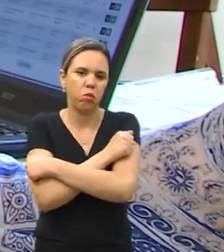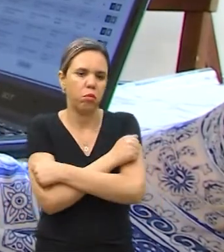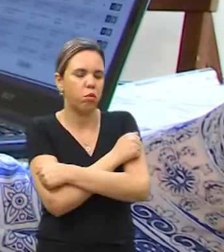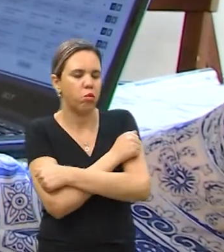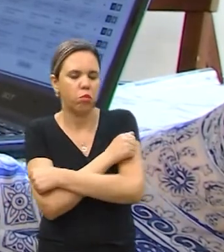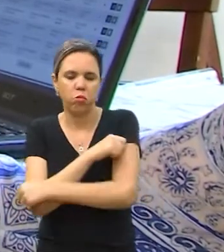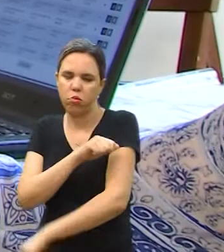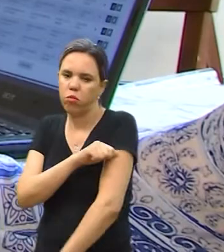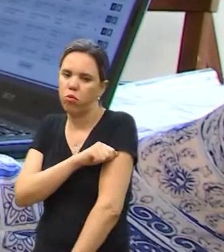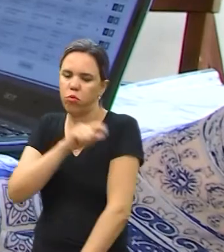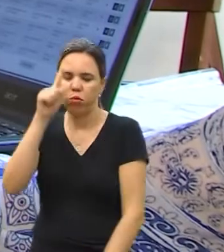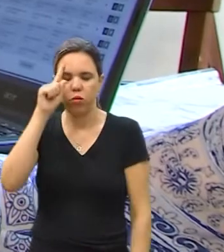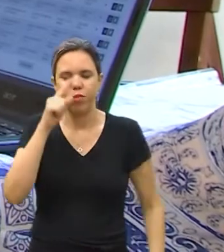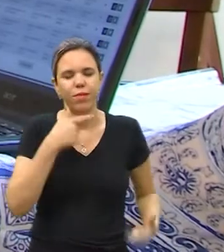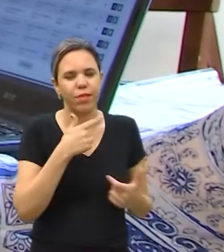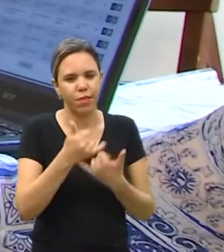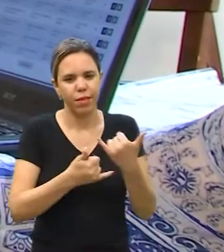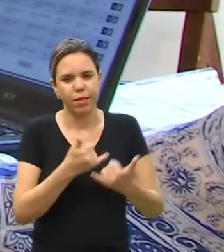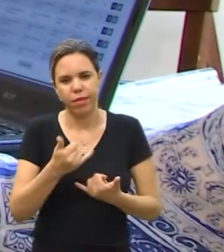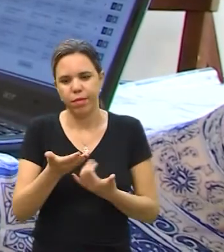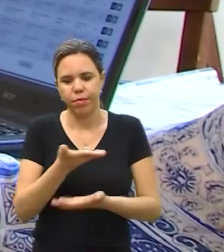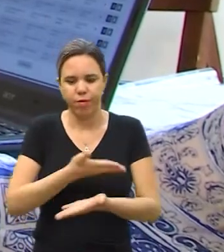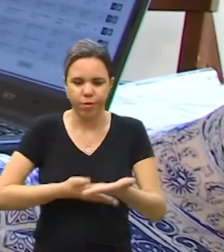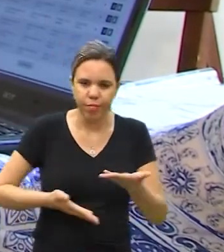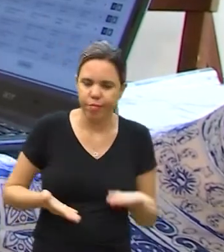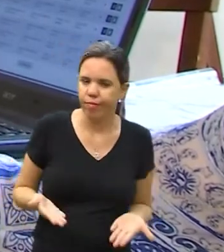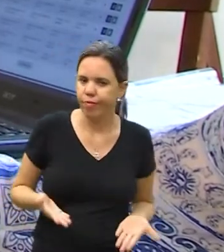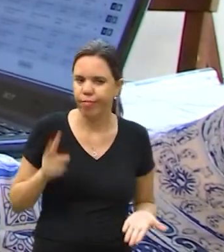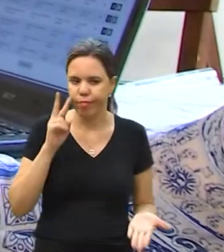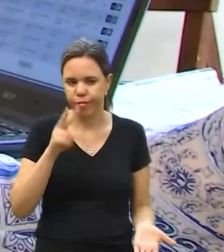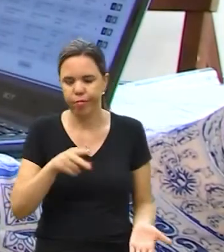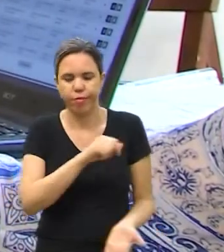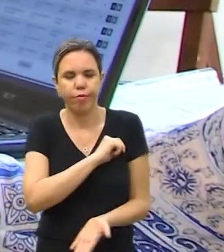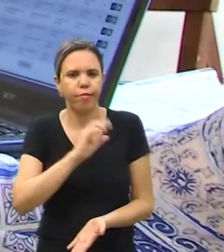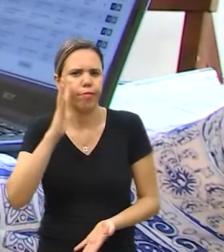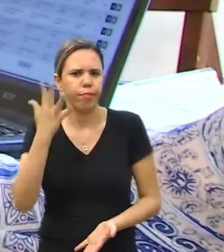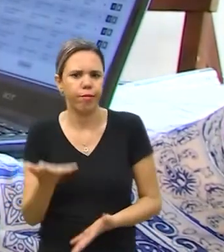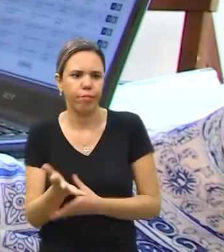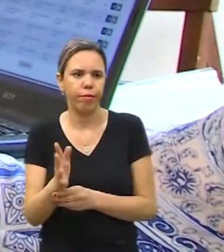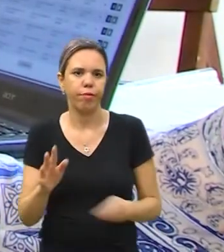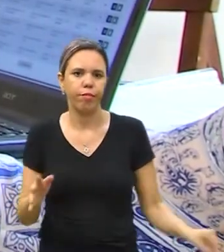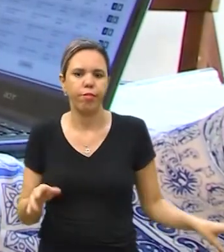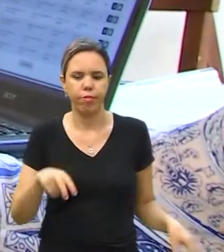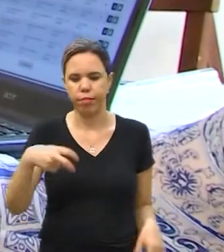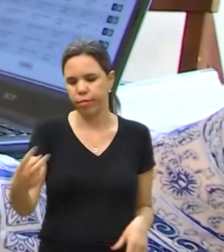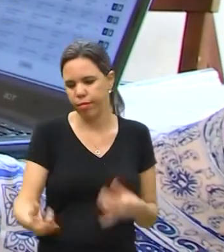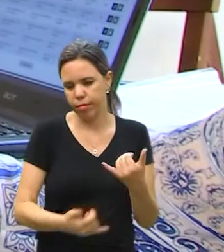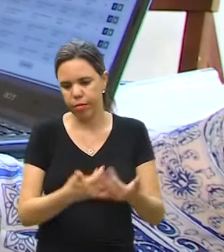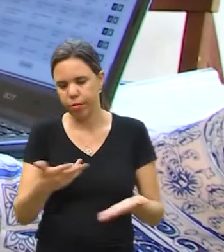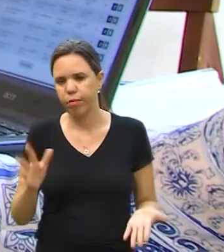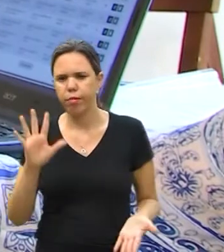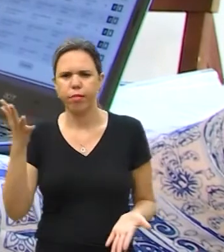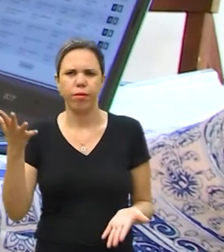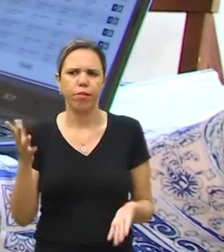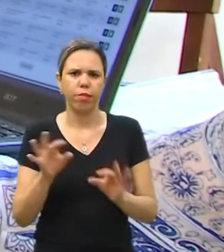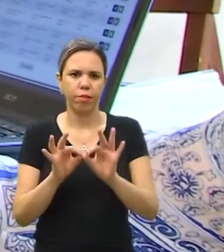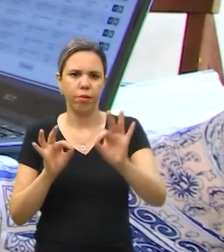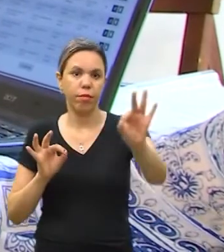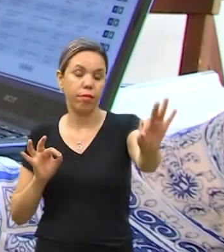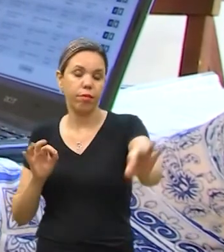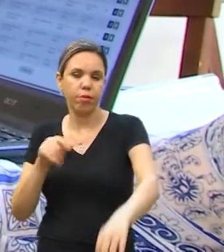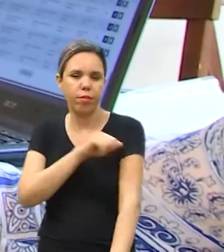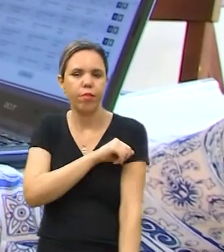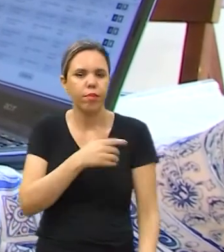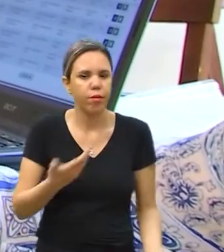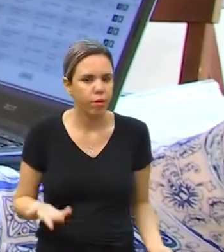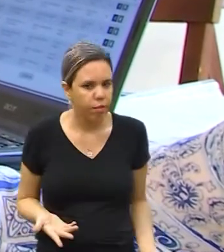aluno todo dia, sorrir com o aluno, brincar com o aluno, ver o aluno de repente capotando na minha frente, brincando, e de repente você ficar longe desse